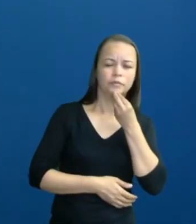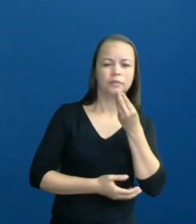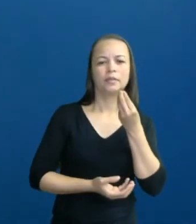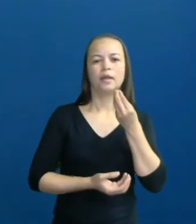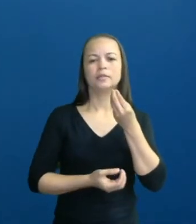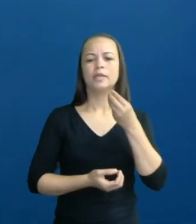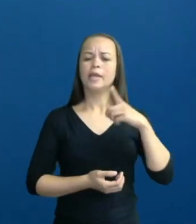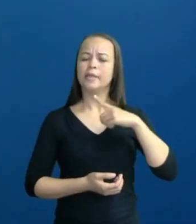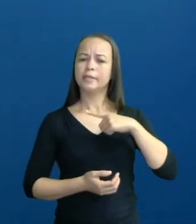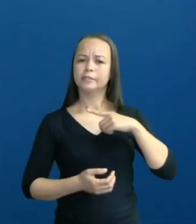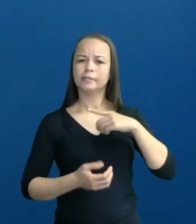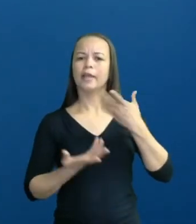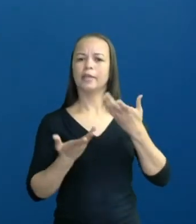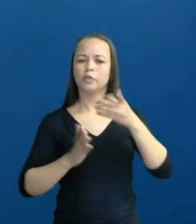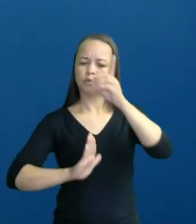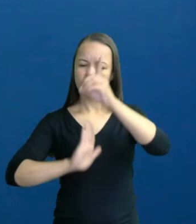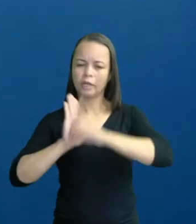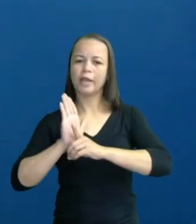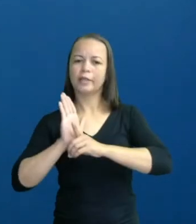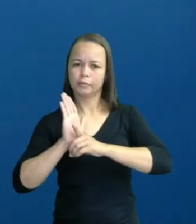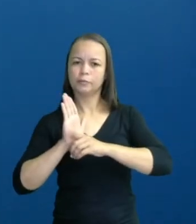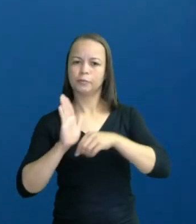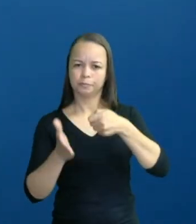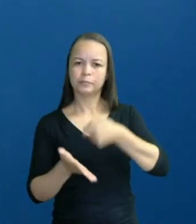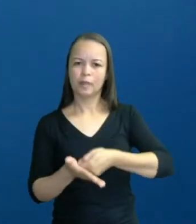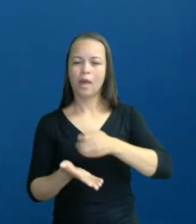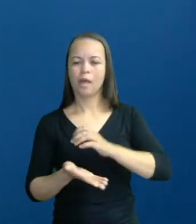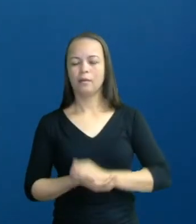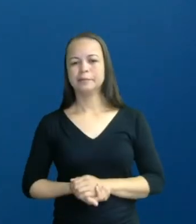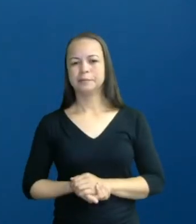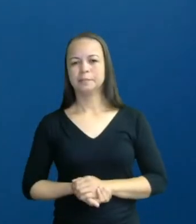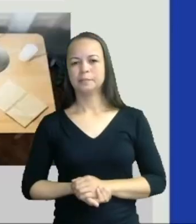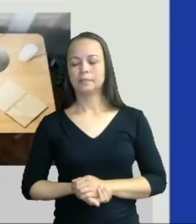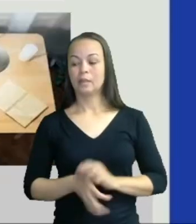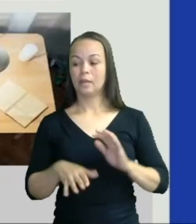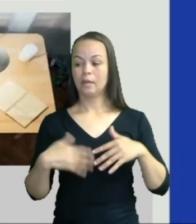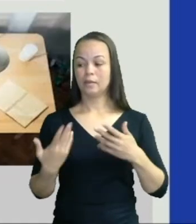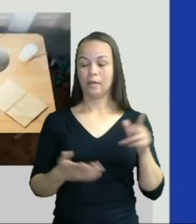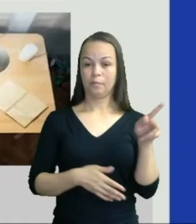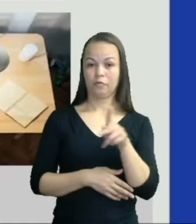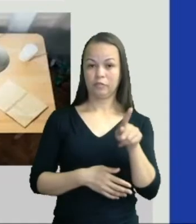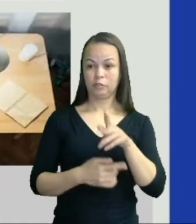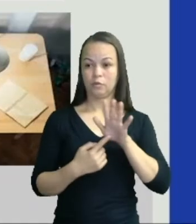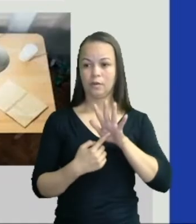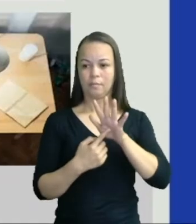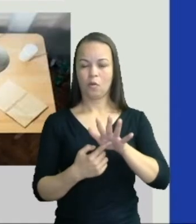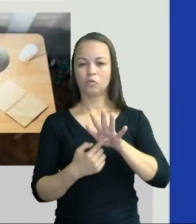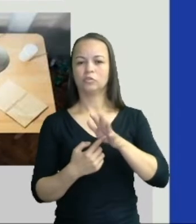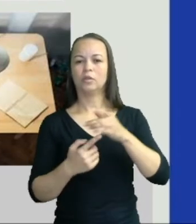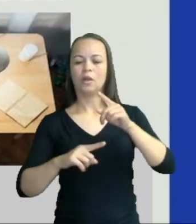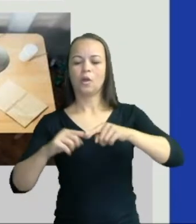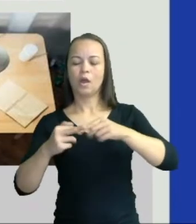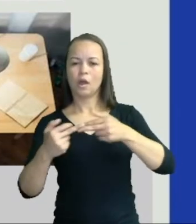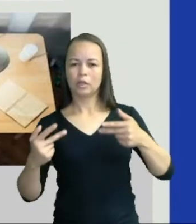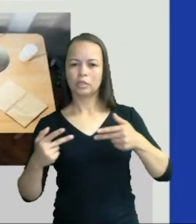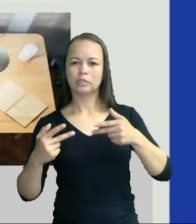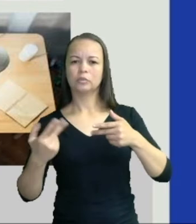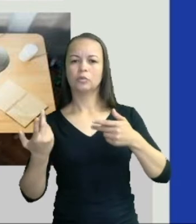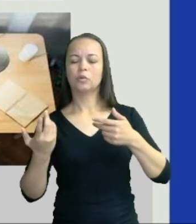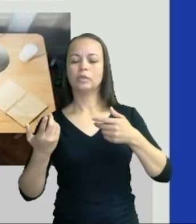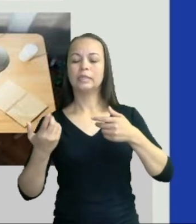para podermos garantir o direito à educação. É isso mesmo, mais do que nunca estamos